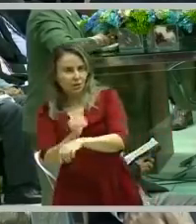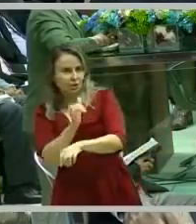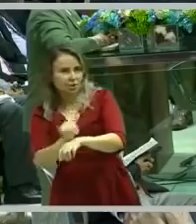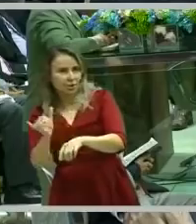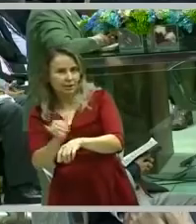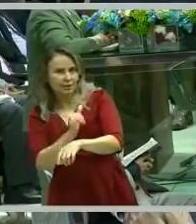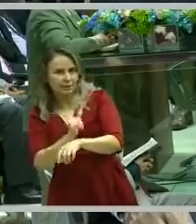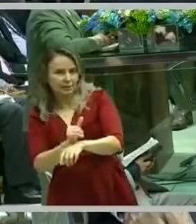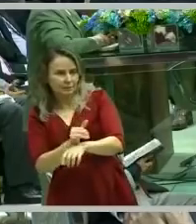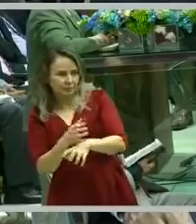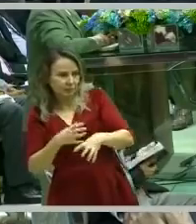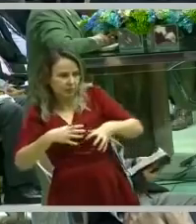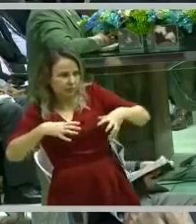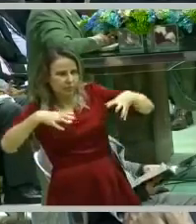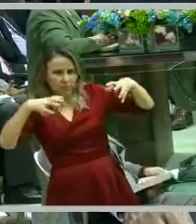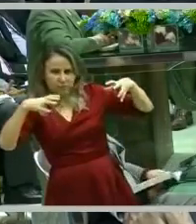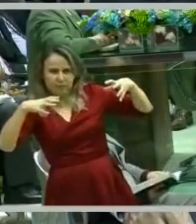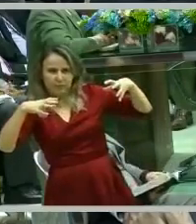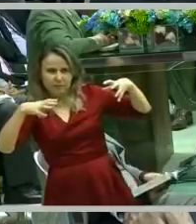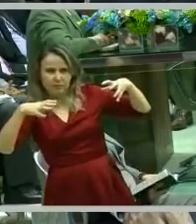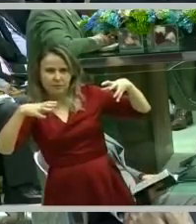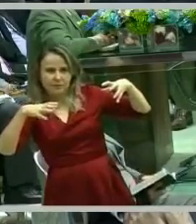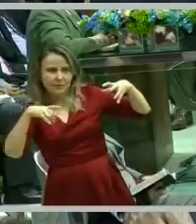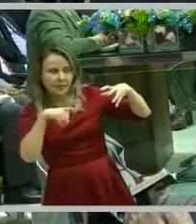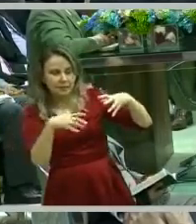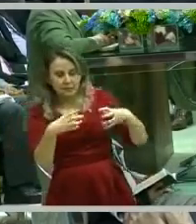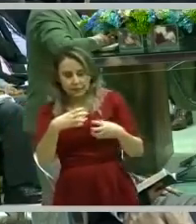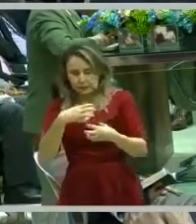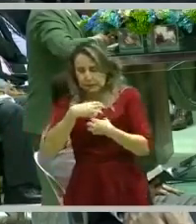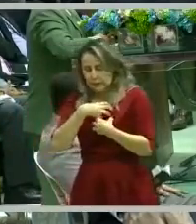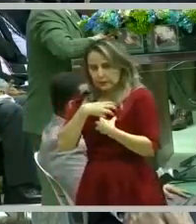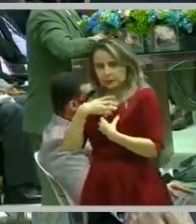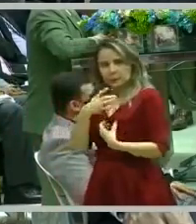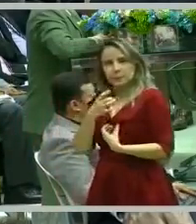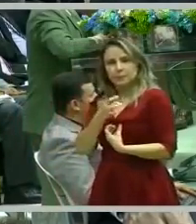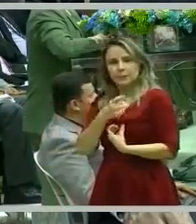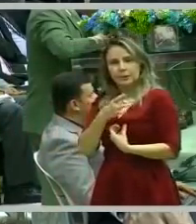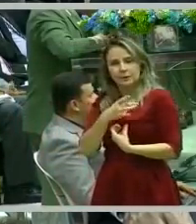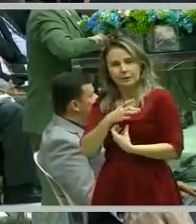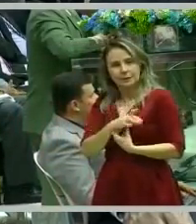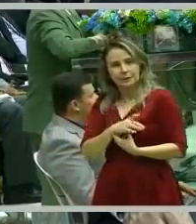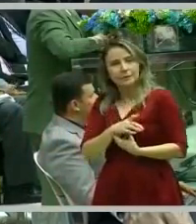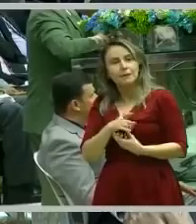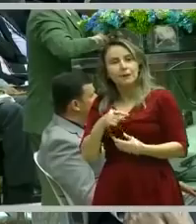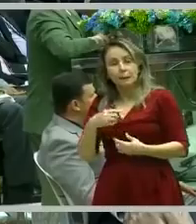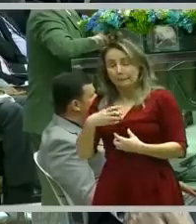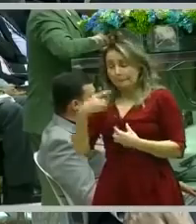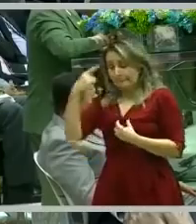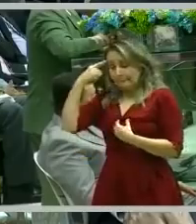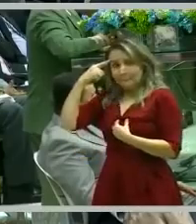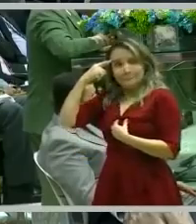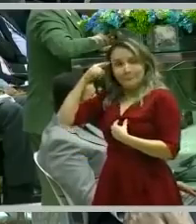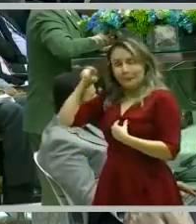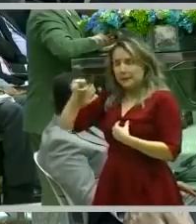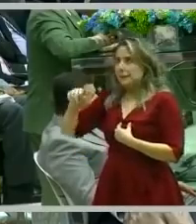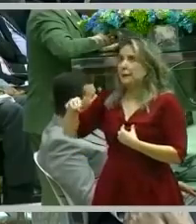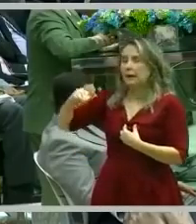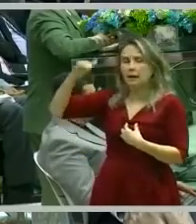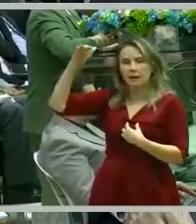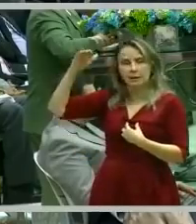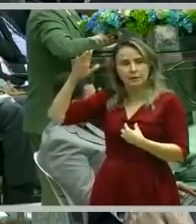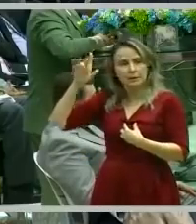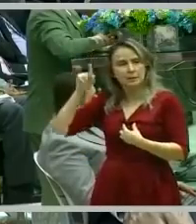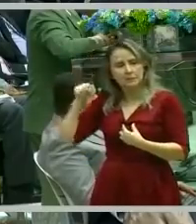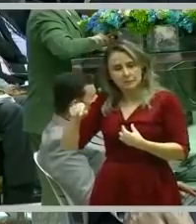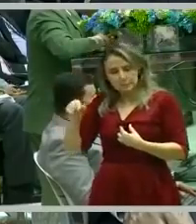É um artifício da natureza. Quando ele cresce, é para você pensar que ele é maior. Quando você vê ele abinchando, é um